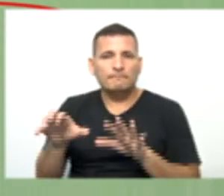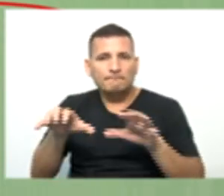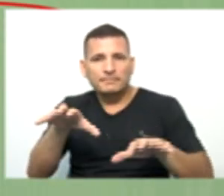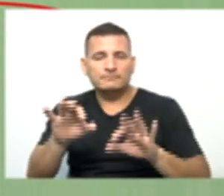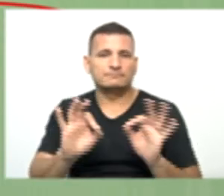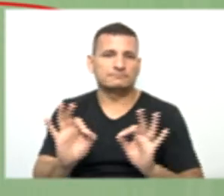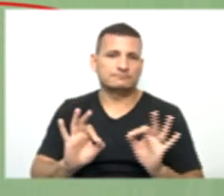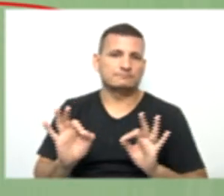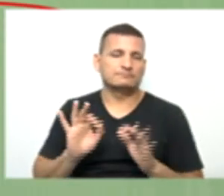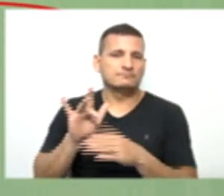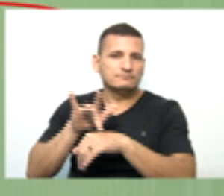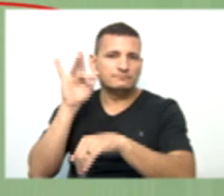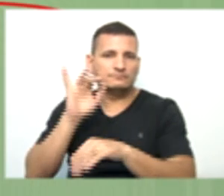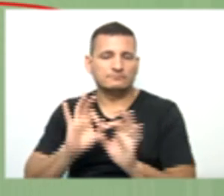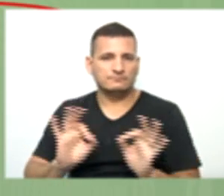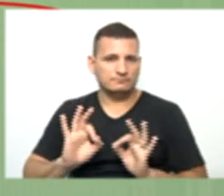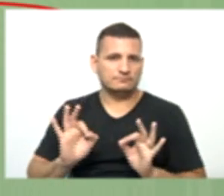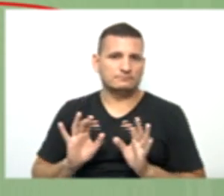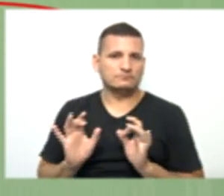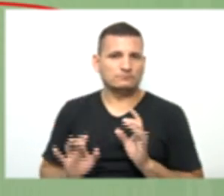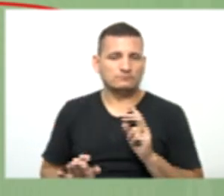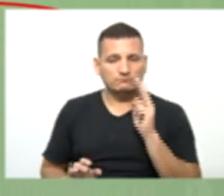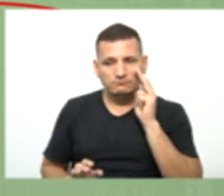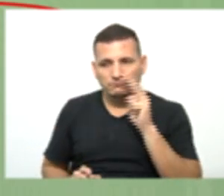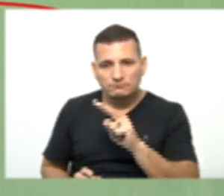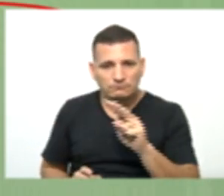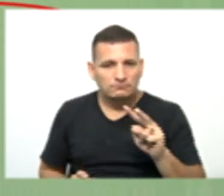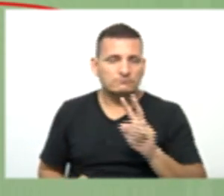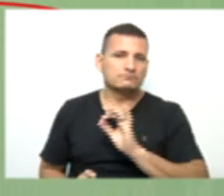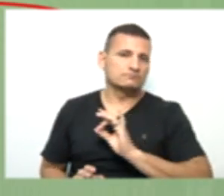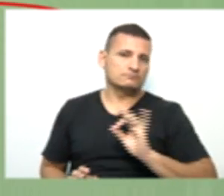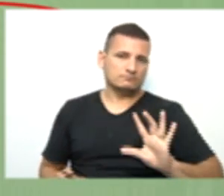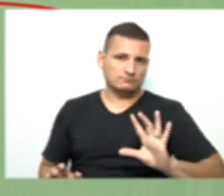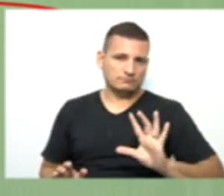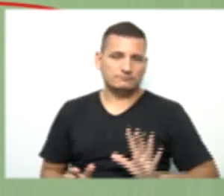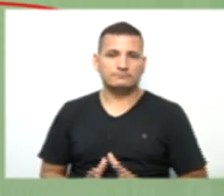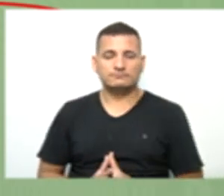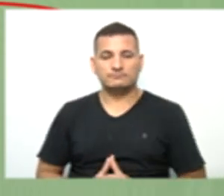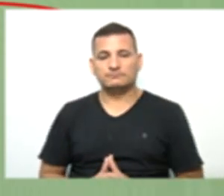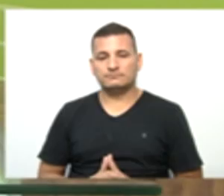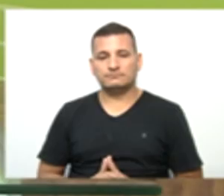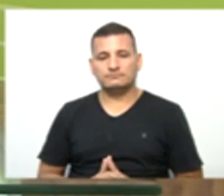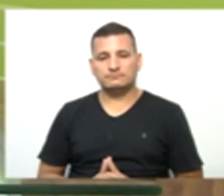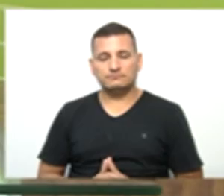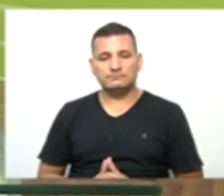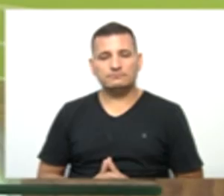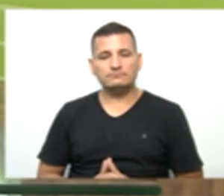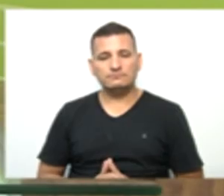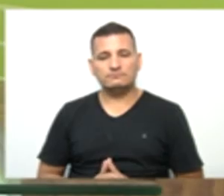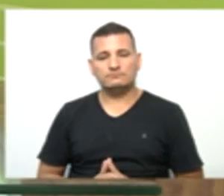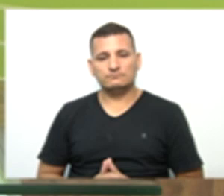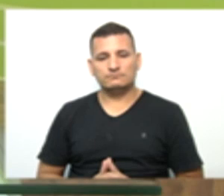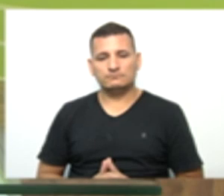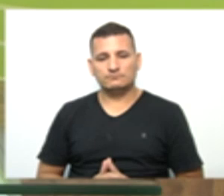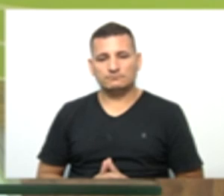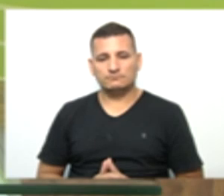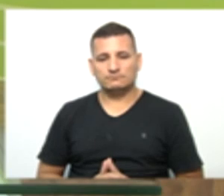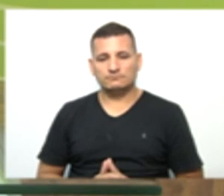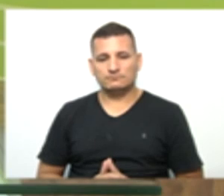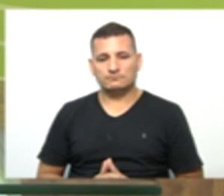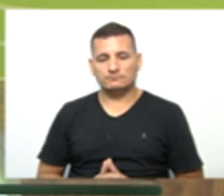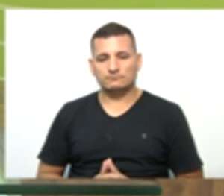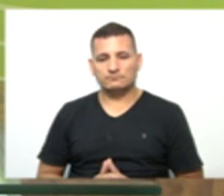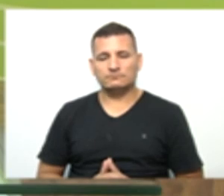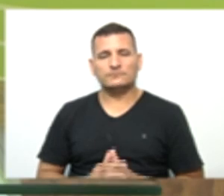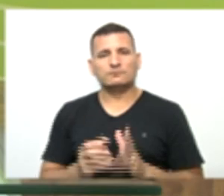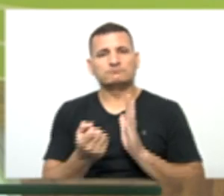vai mexer em nada, né? Deixa tudo da mesma forma como está. Professora, está chegando aqui para a gente se podemos definir a